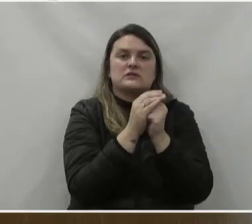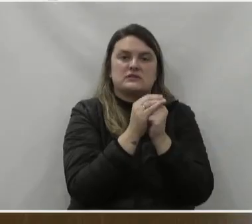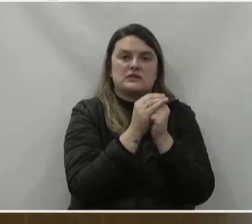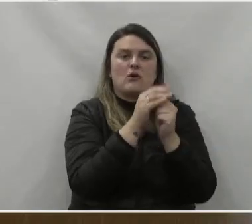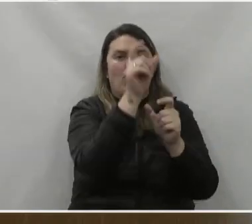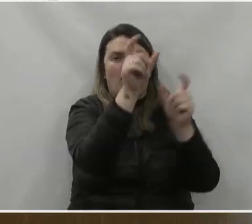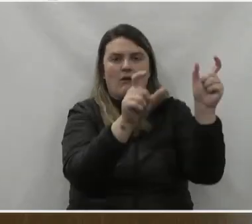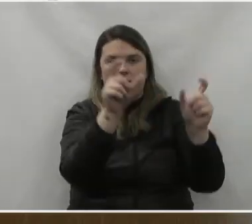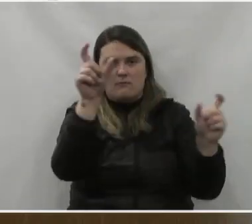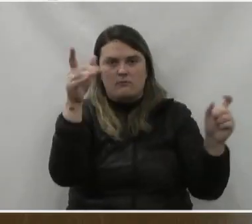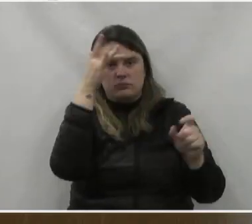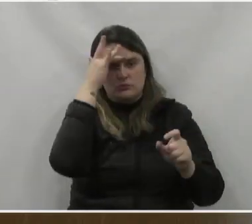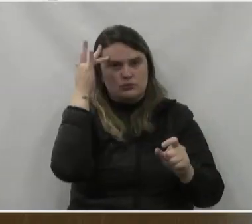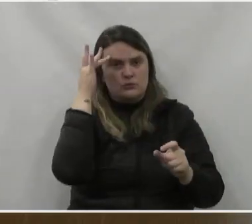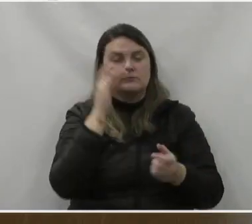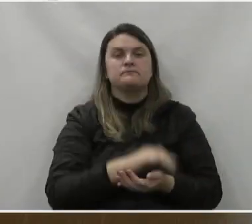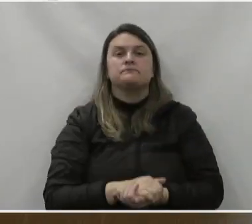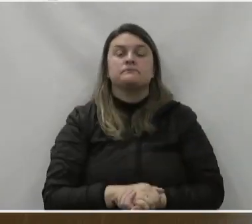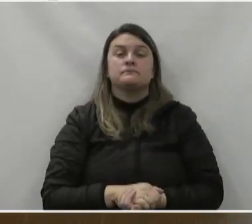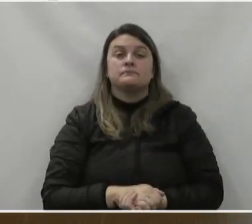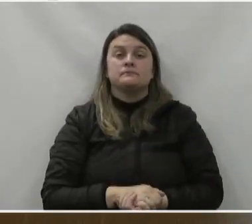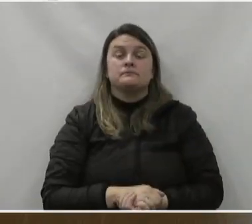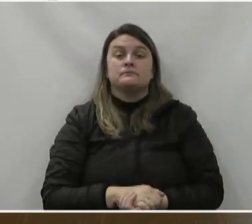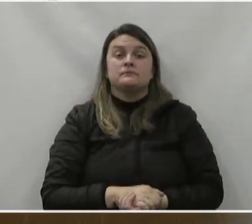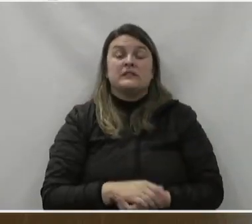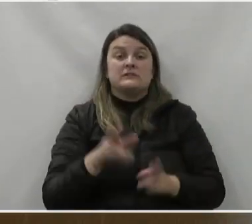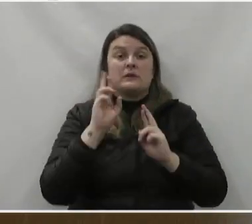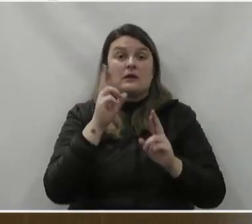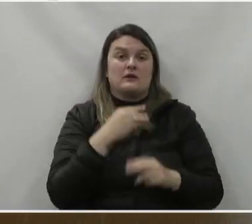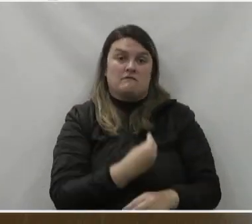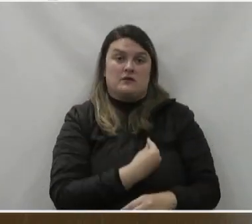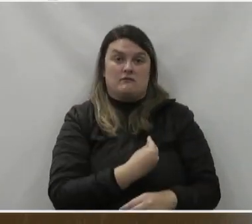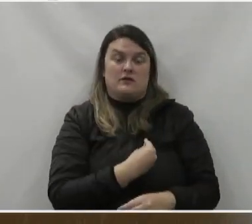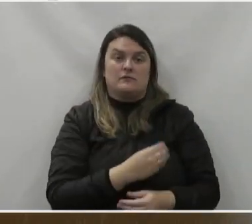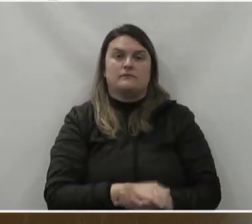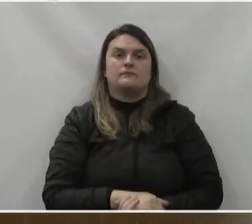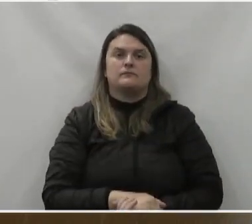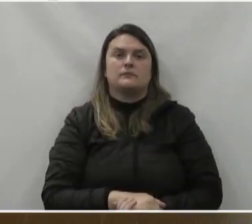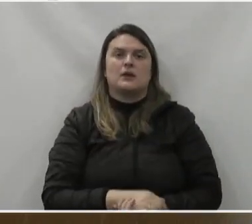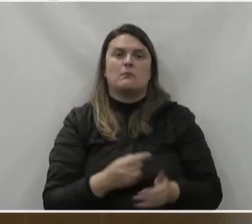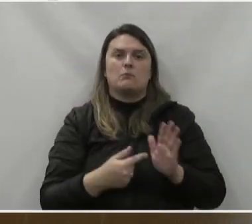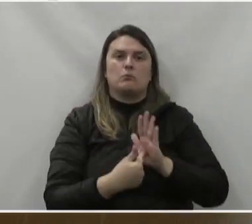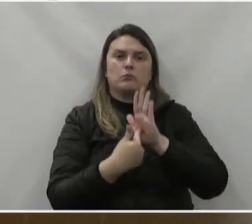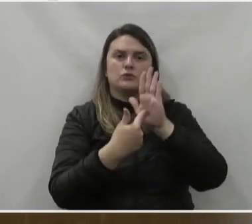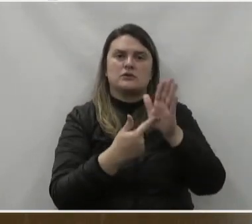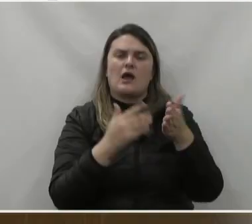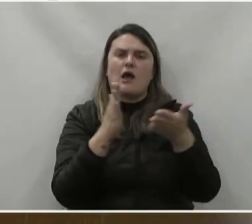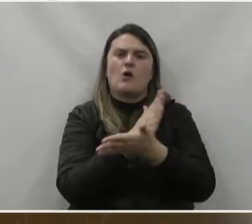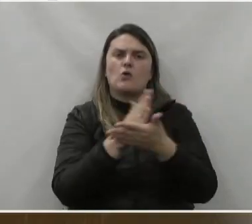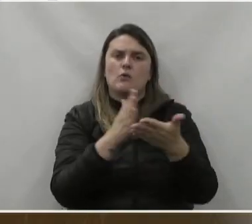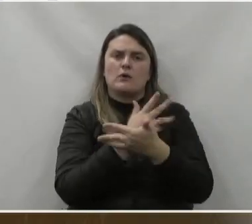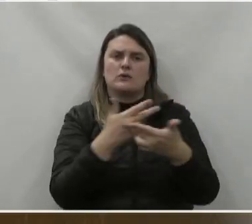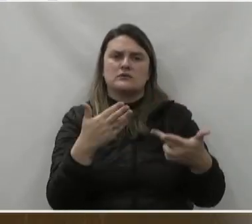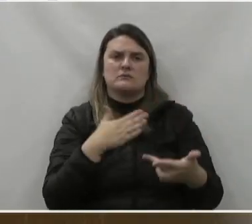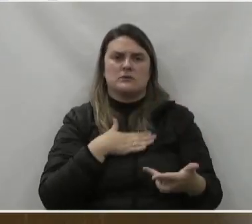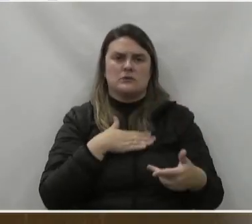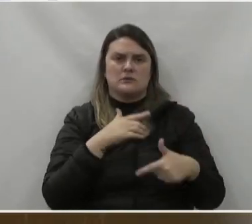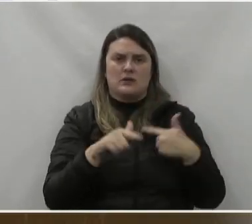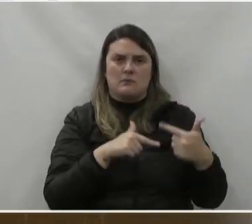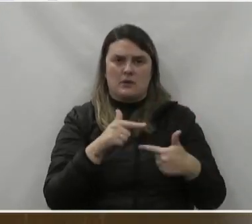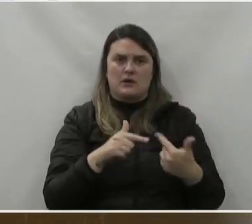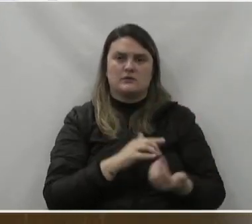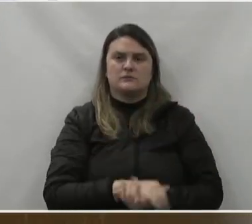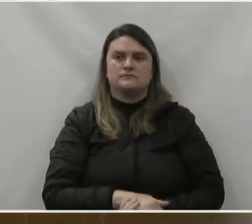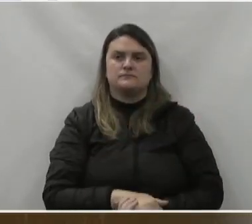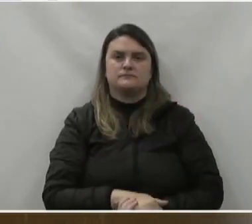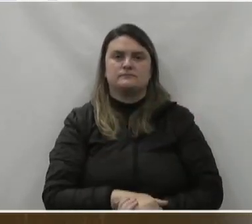que haviam perdido tudo e até, né, a sua esperança de viver. Então eu quero aqui demonstrar, né, alguns números do meu trabalho até aqui,